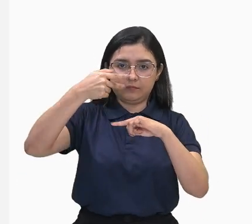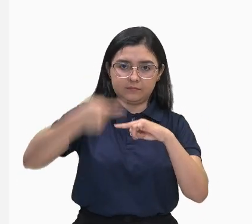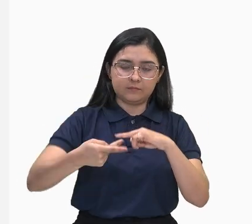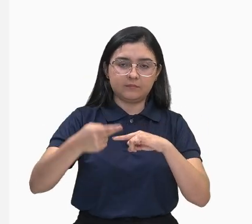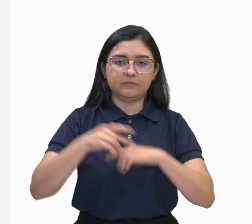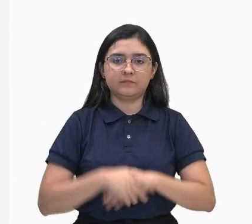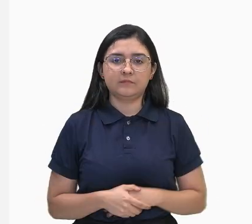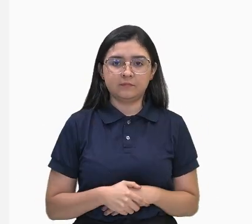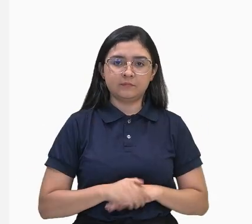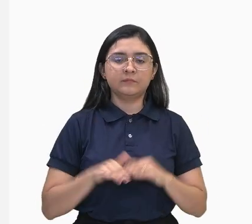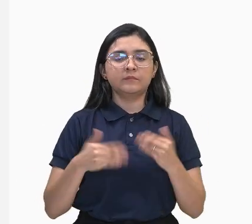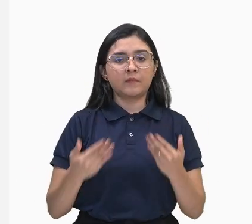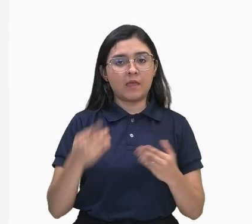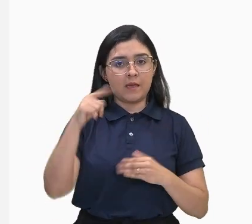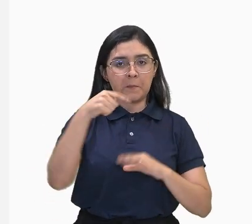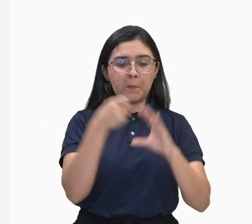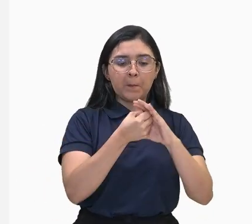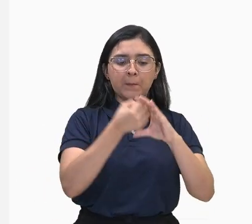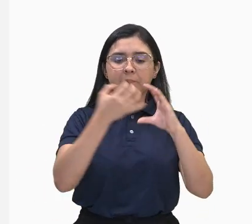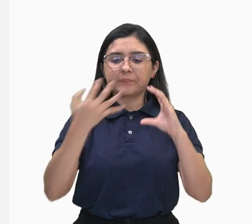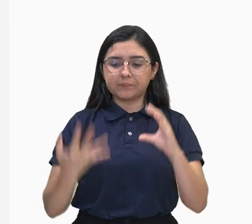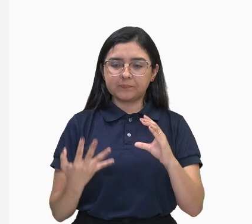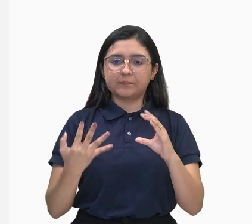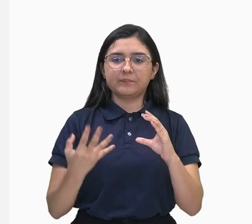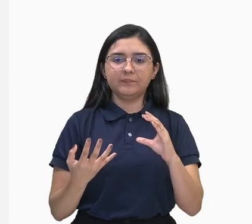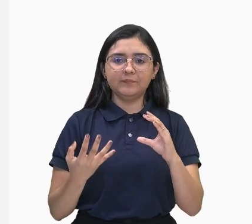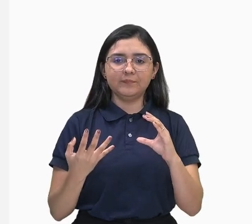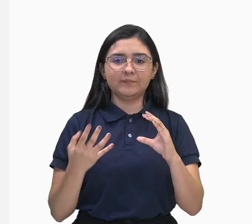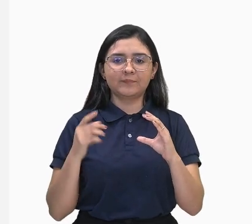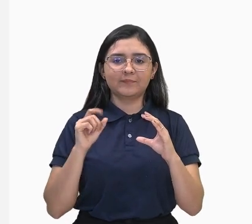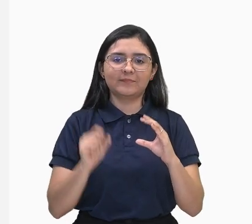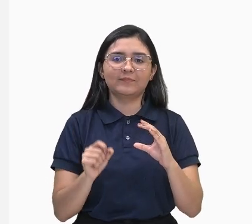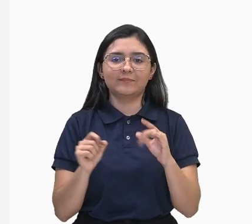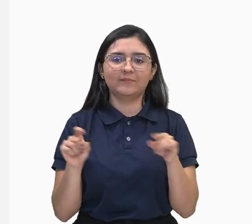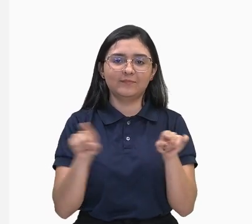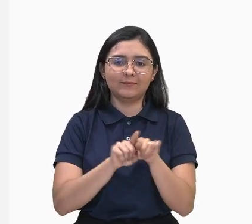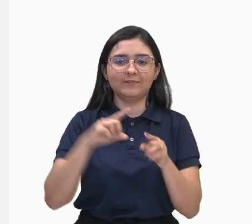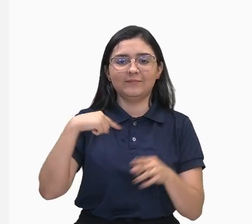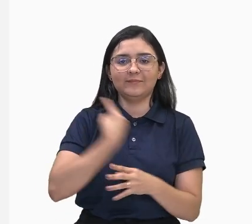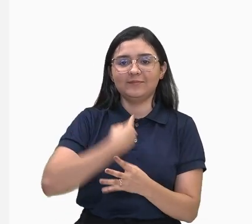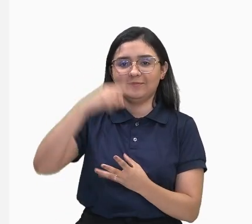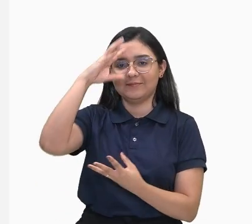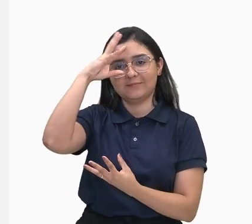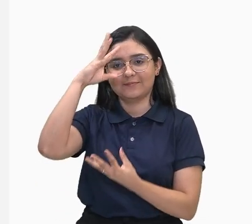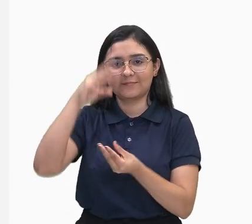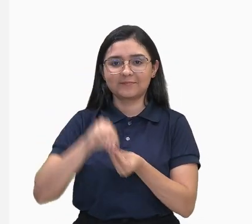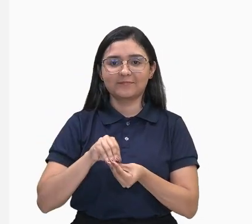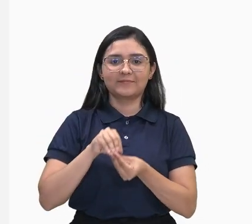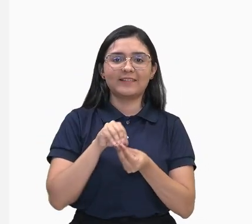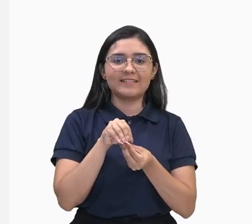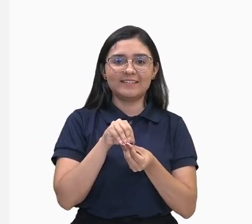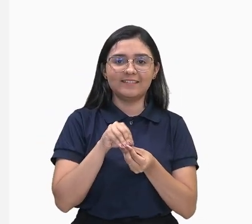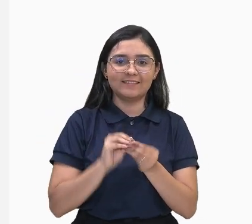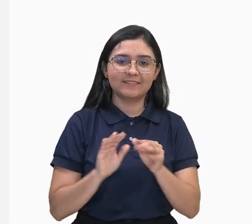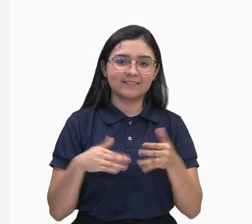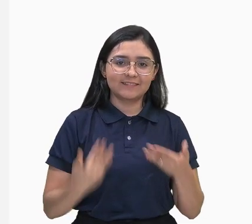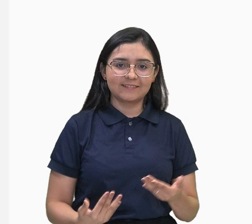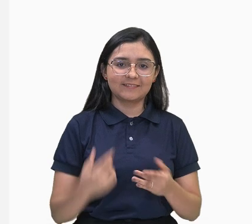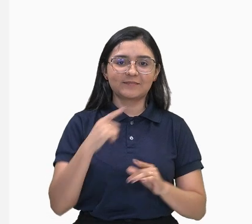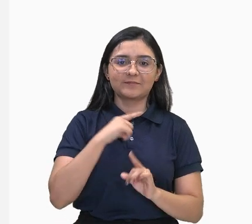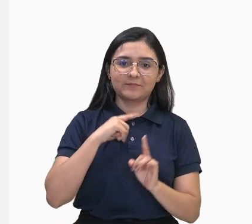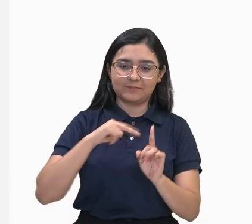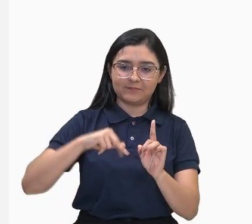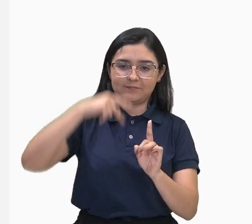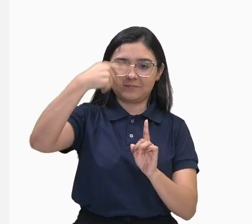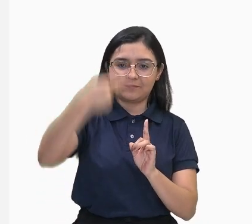ok? Essas são as características. E aí, para a gente entender um pouco mais sobre o salto em altura, trago aí uma definição